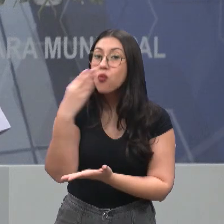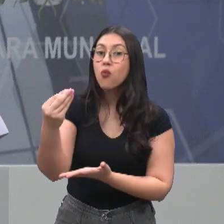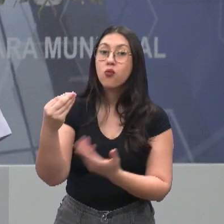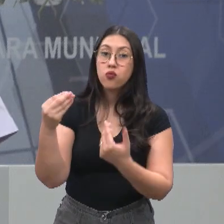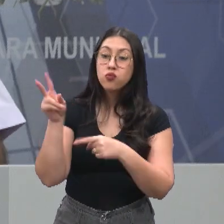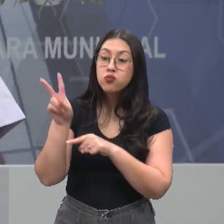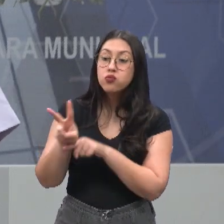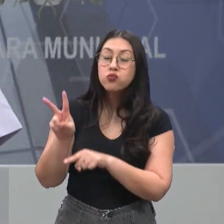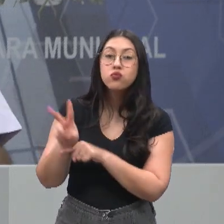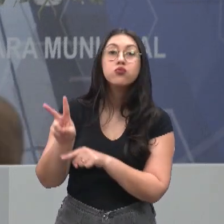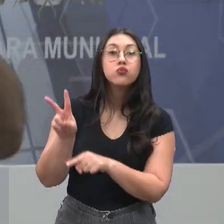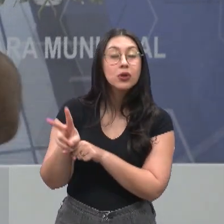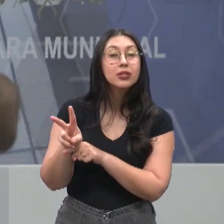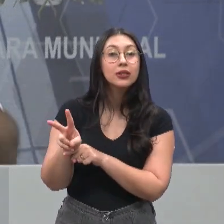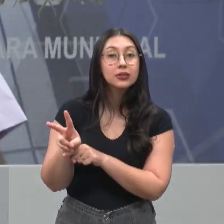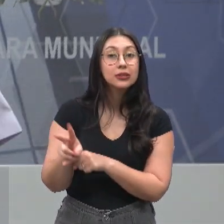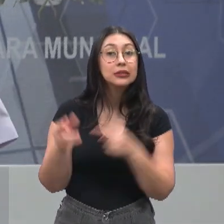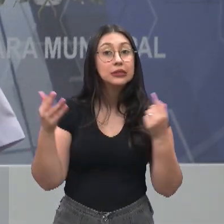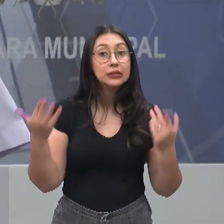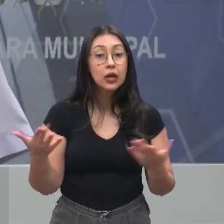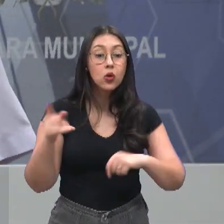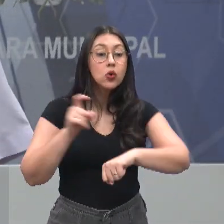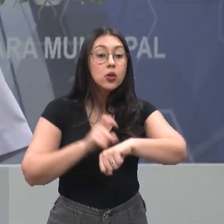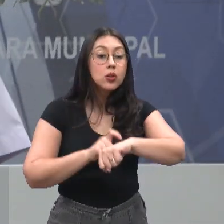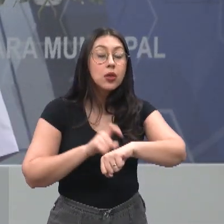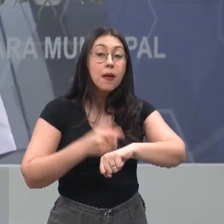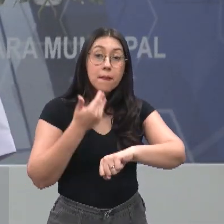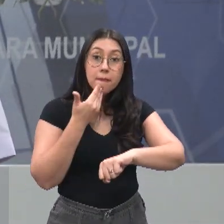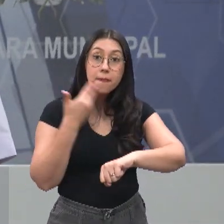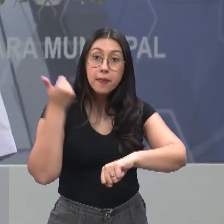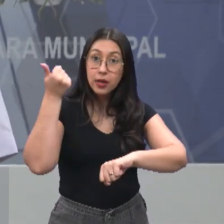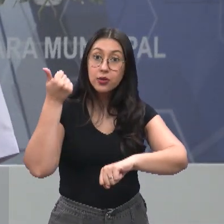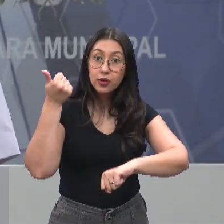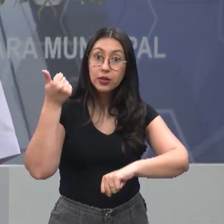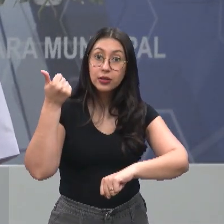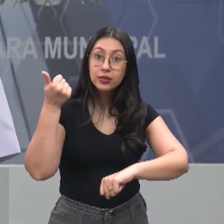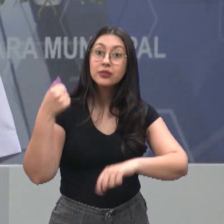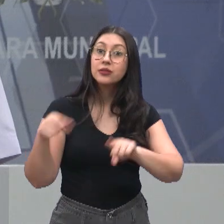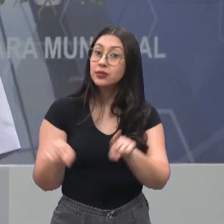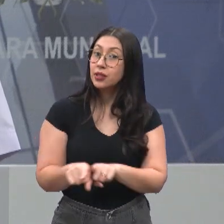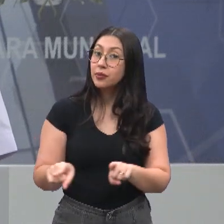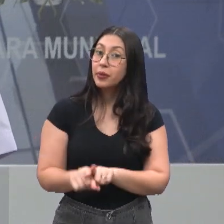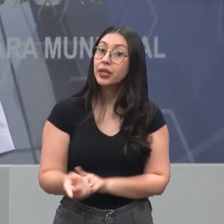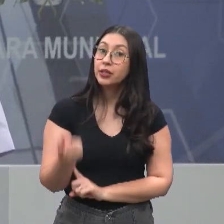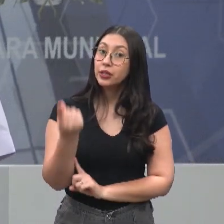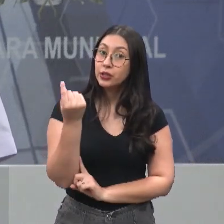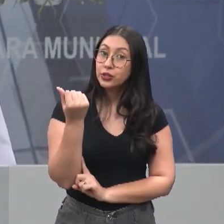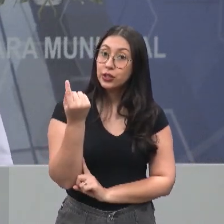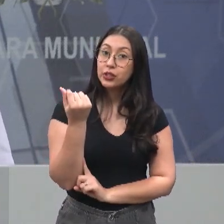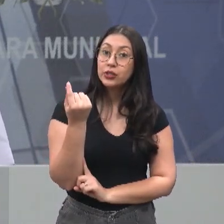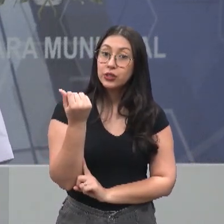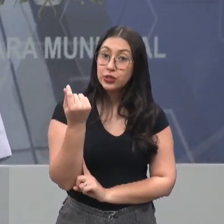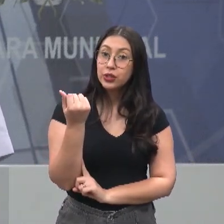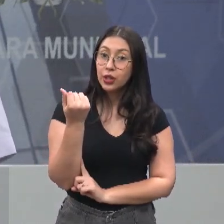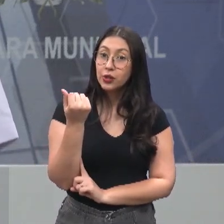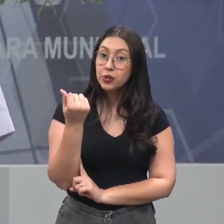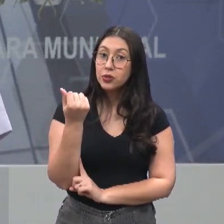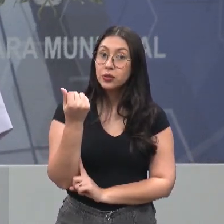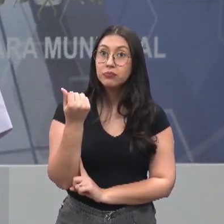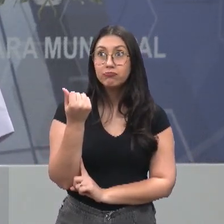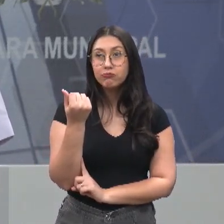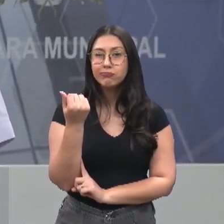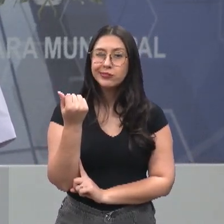E quanto mais você tem um tempo mais alongado, você tem condição de fazer, vamos dizer assim,